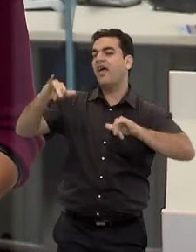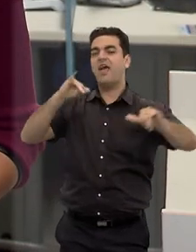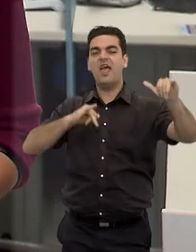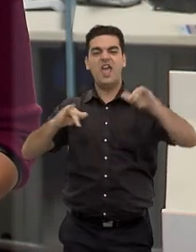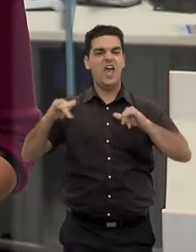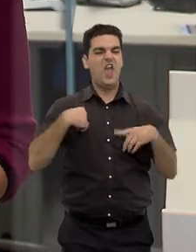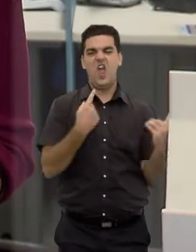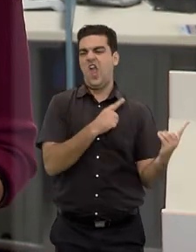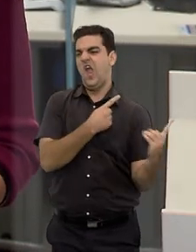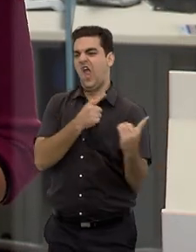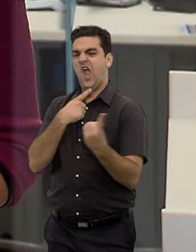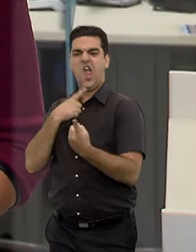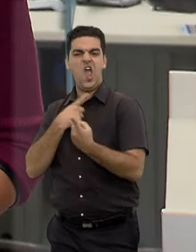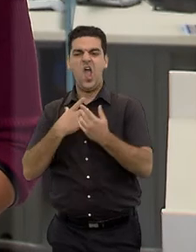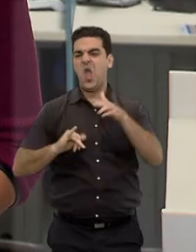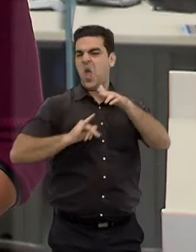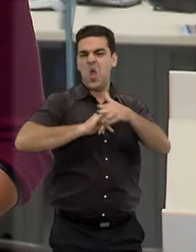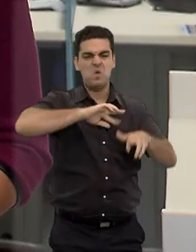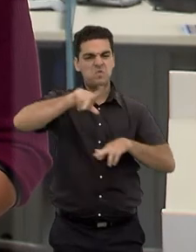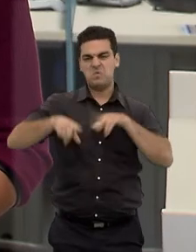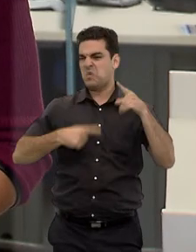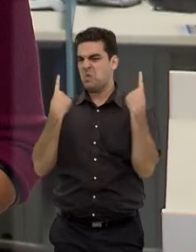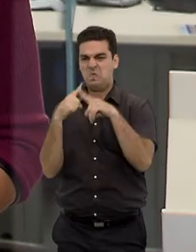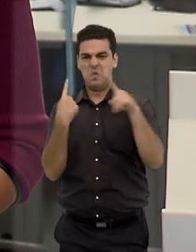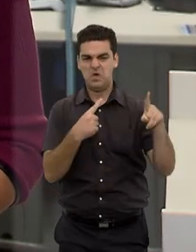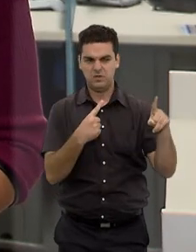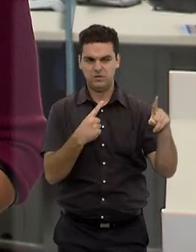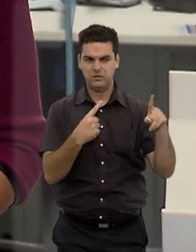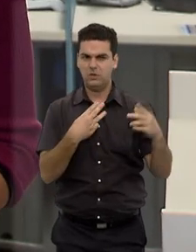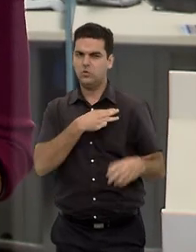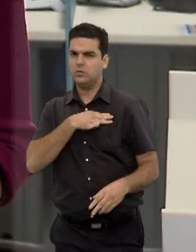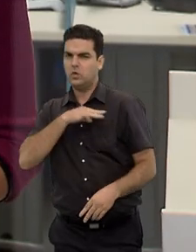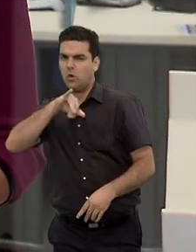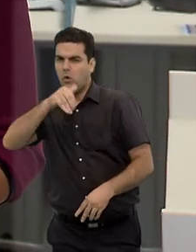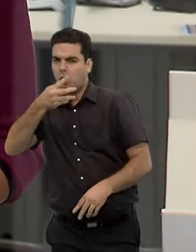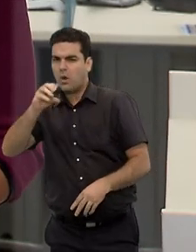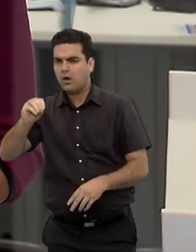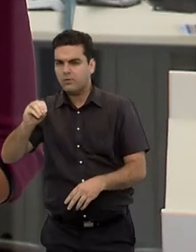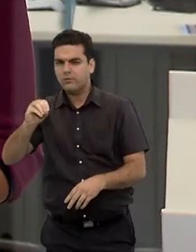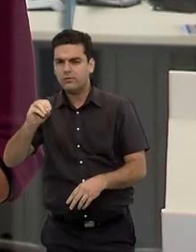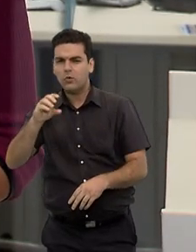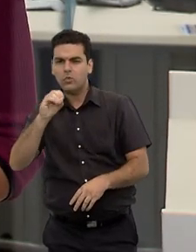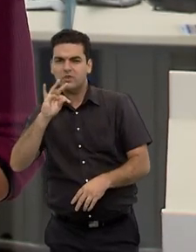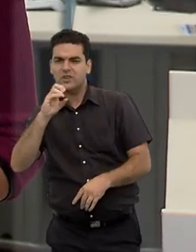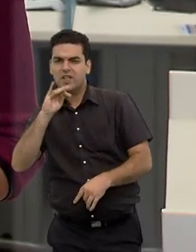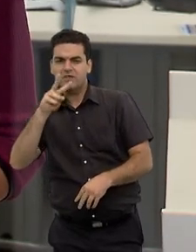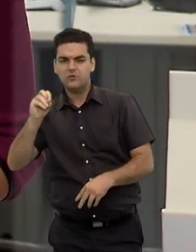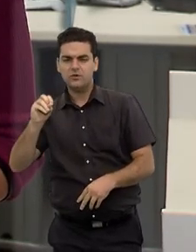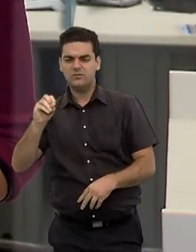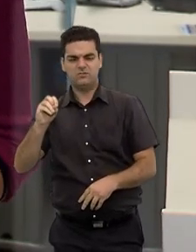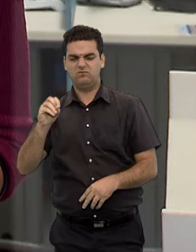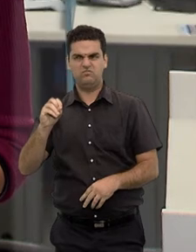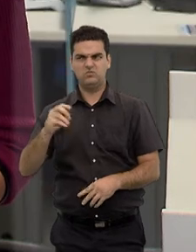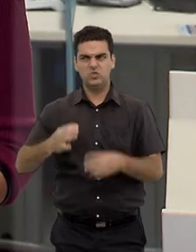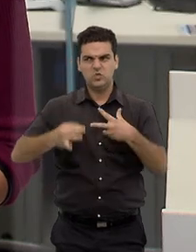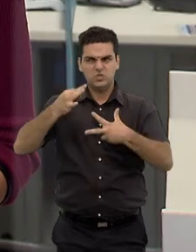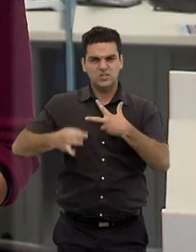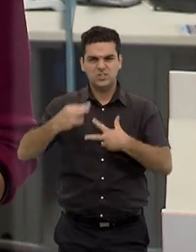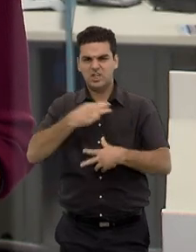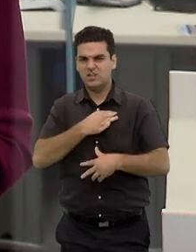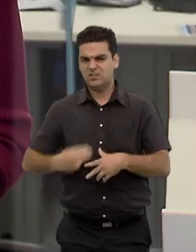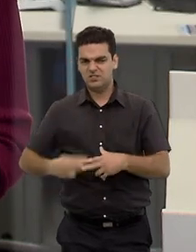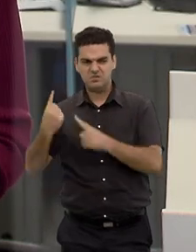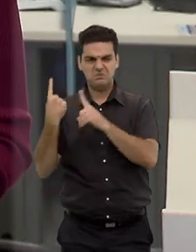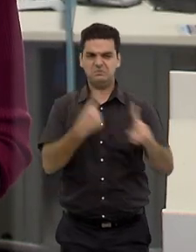redes sociais que contrariam os ideais da instituição. Mas para o ministro João Otávio de Noronha, houve uma interferência indevida do